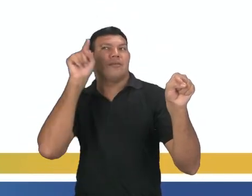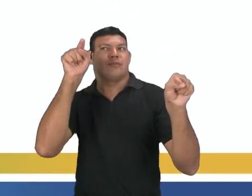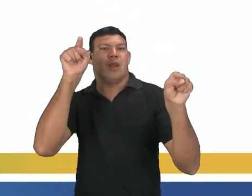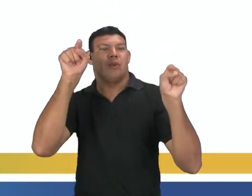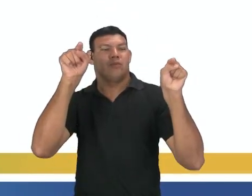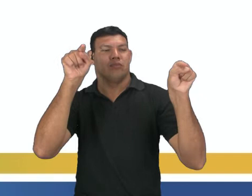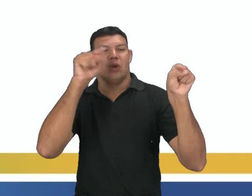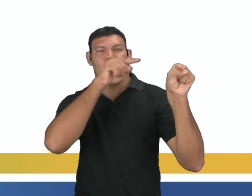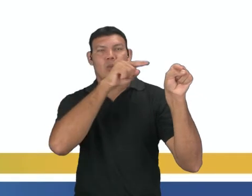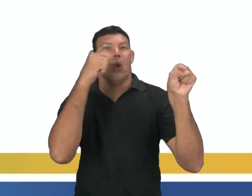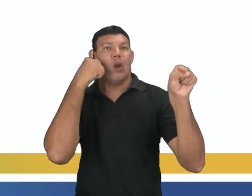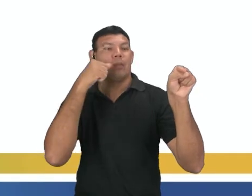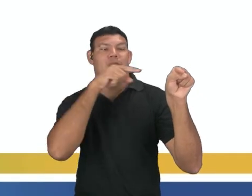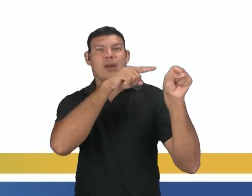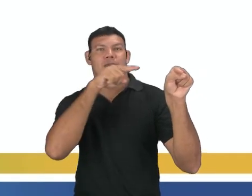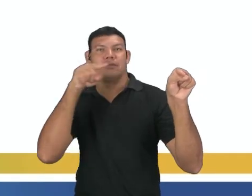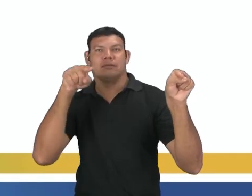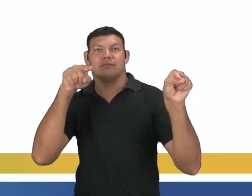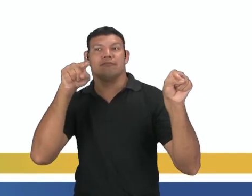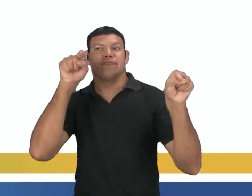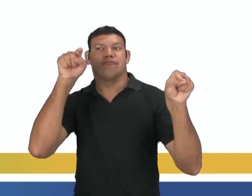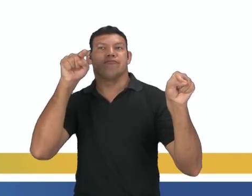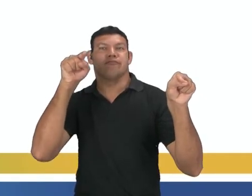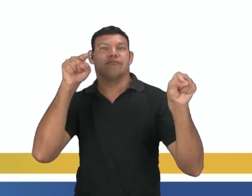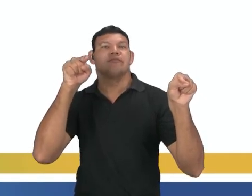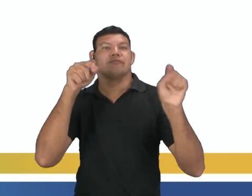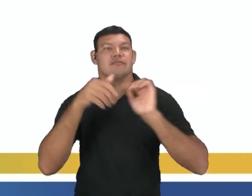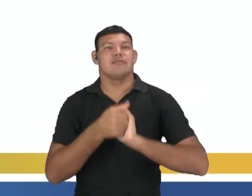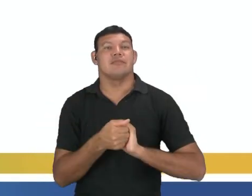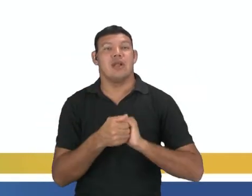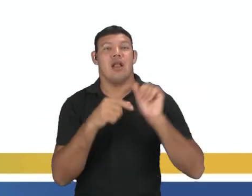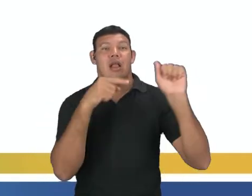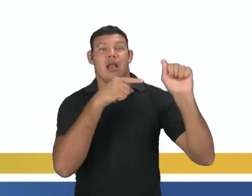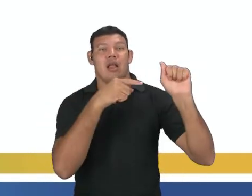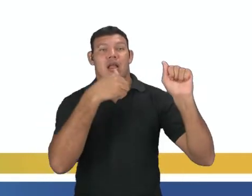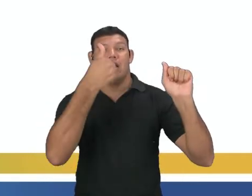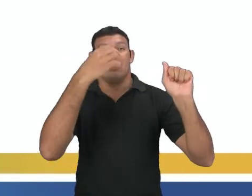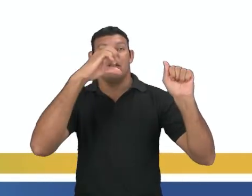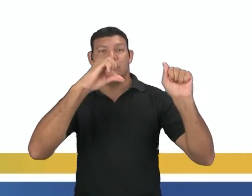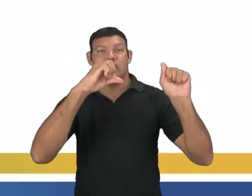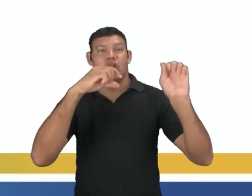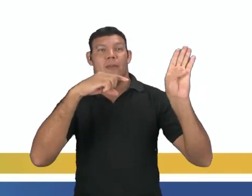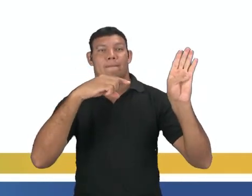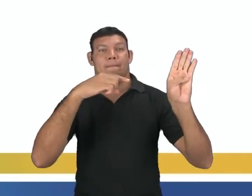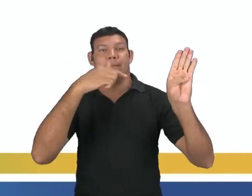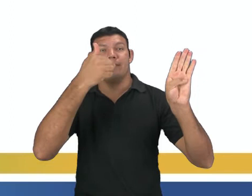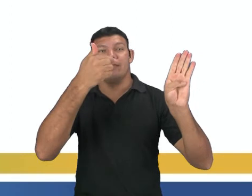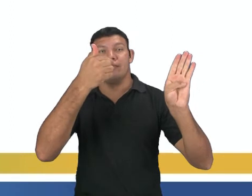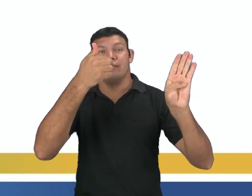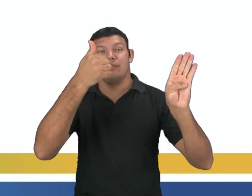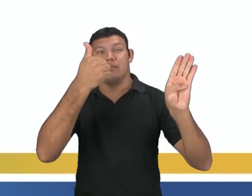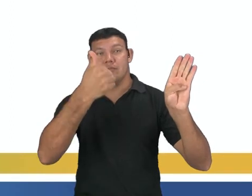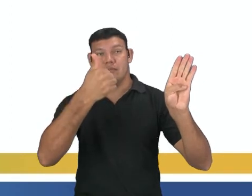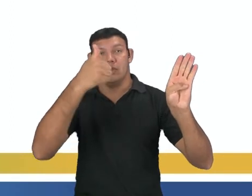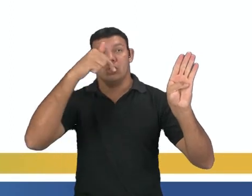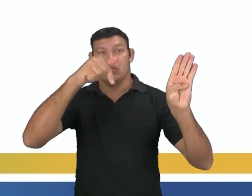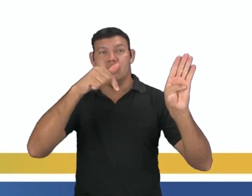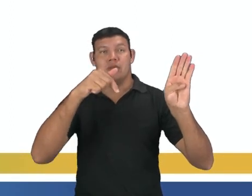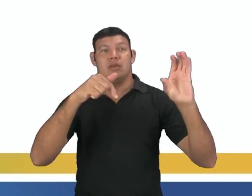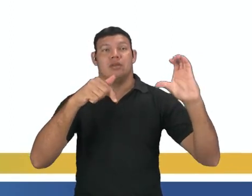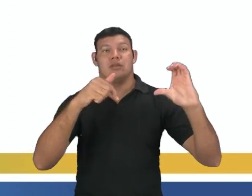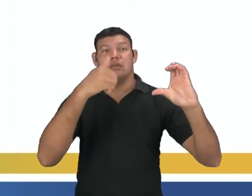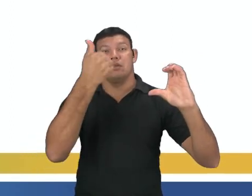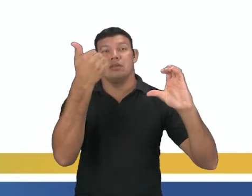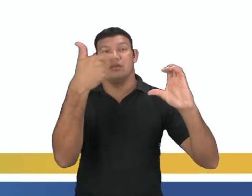aqui as alternativas que eu tenho. Na letra A, 19. Letra B, 17, letra C, 12, letra